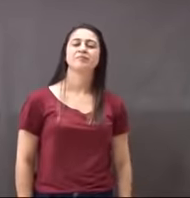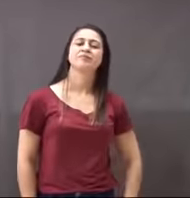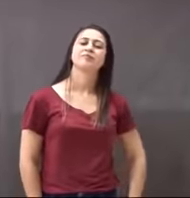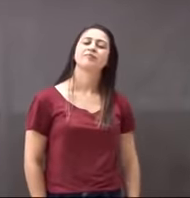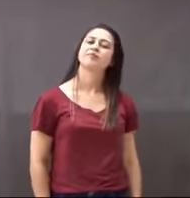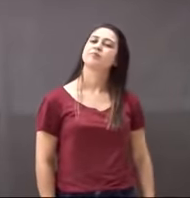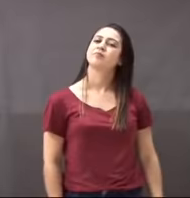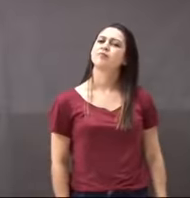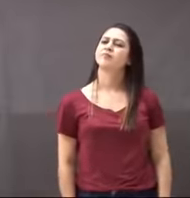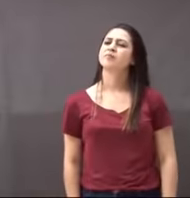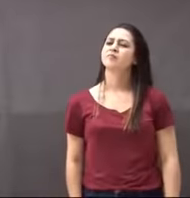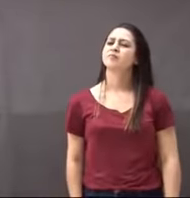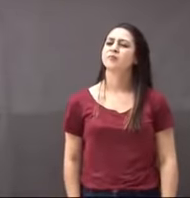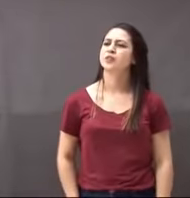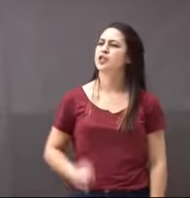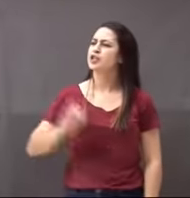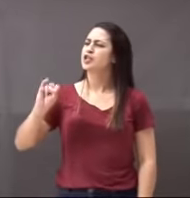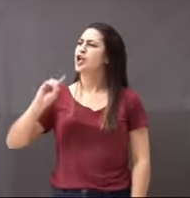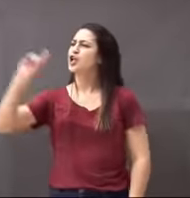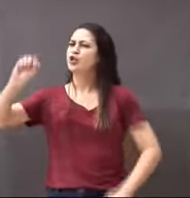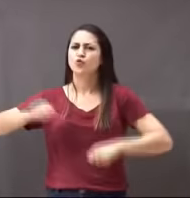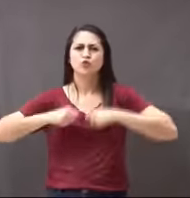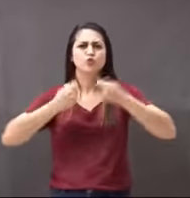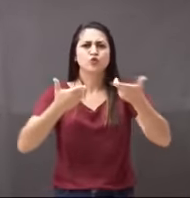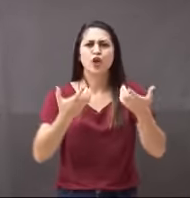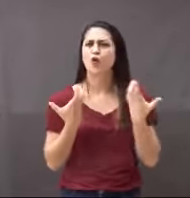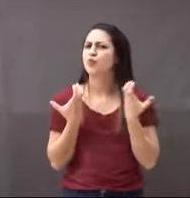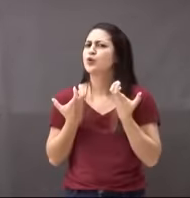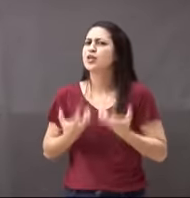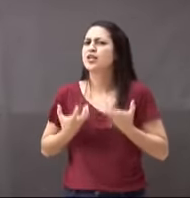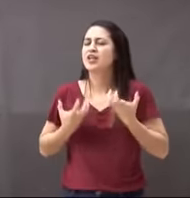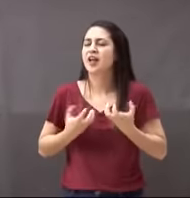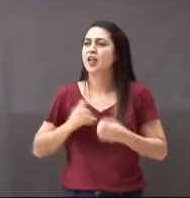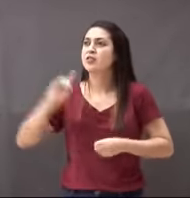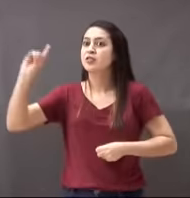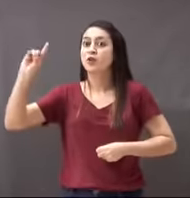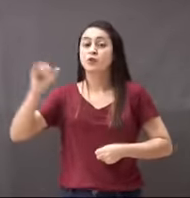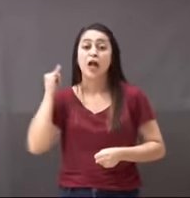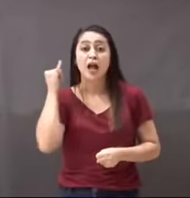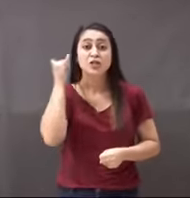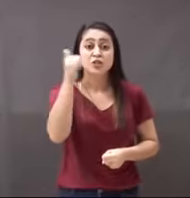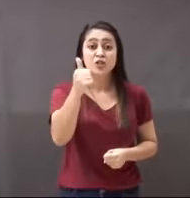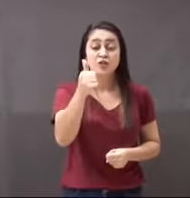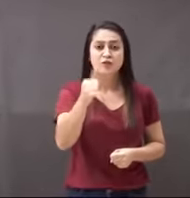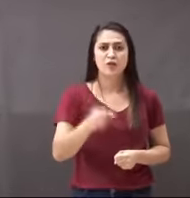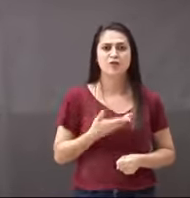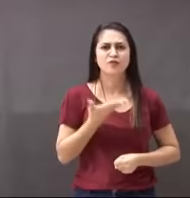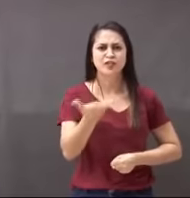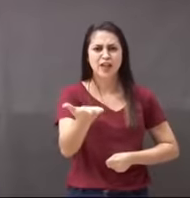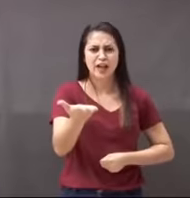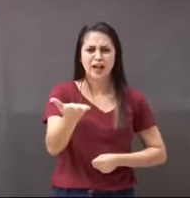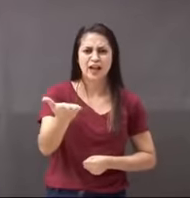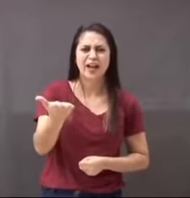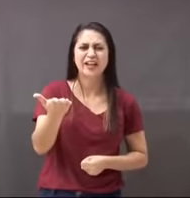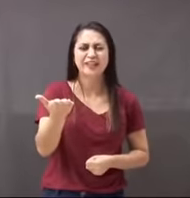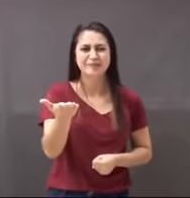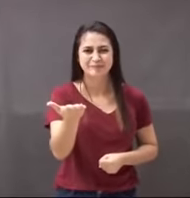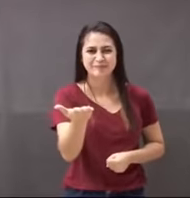Quando Deus não te der o que você quer, ele tá dizendo pra você: